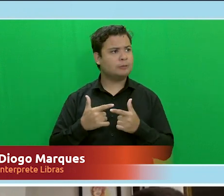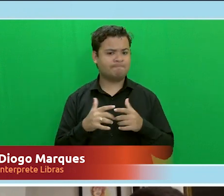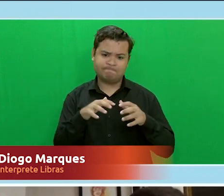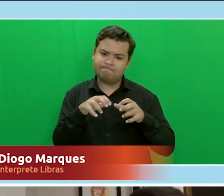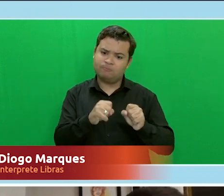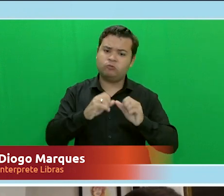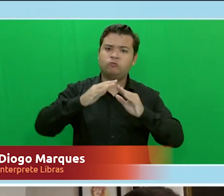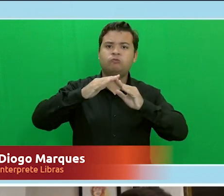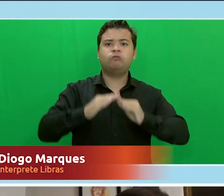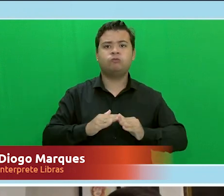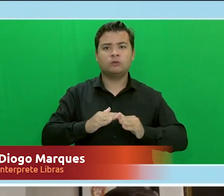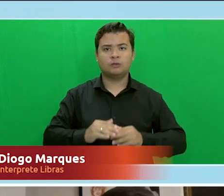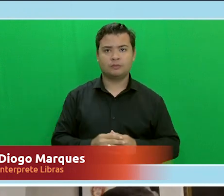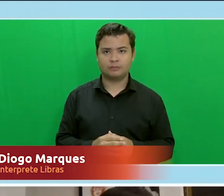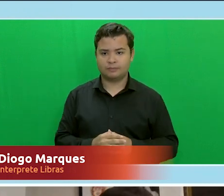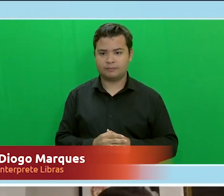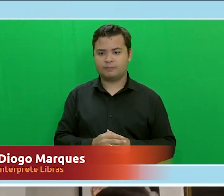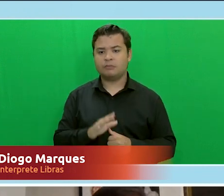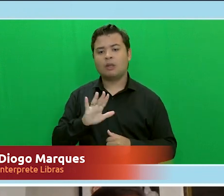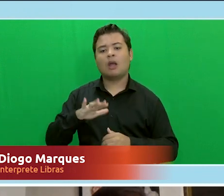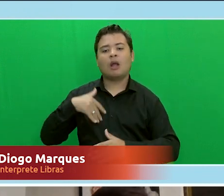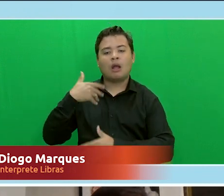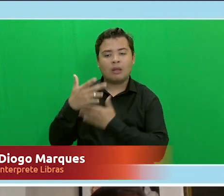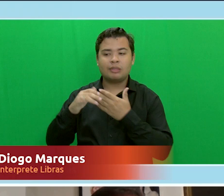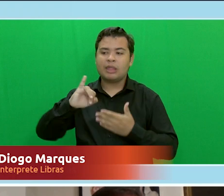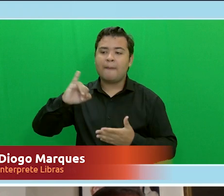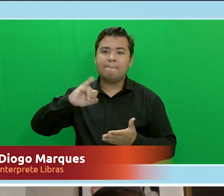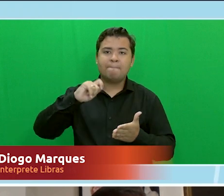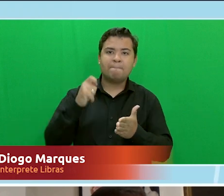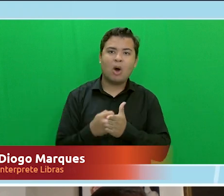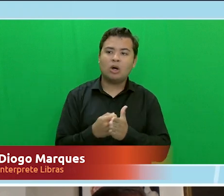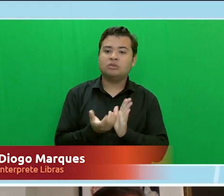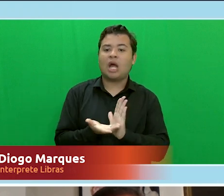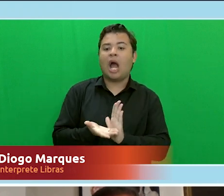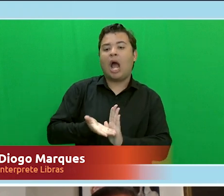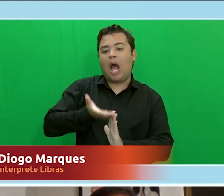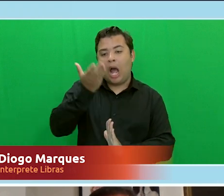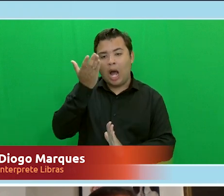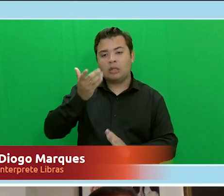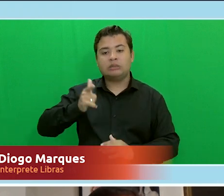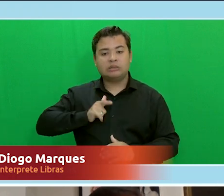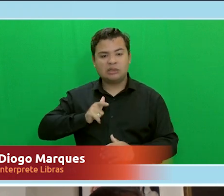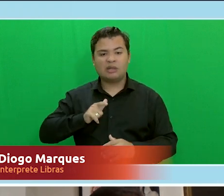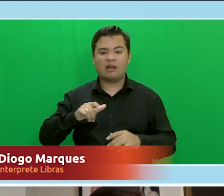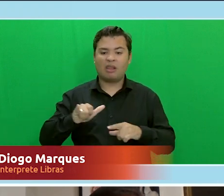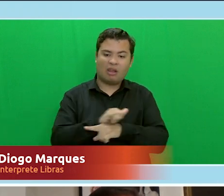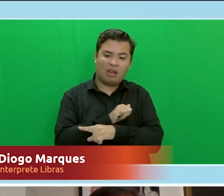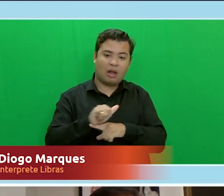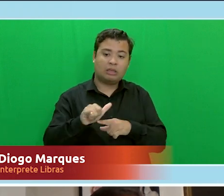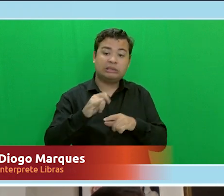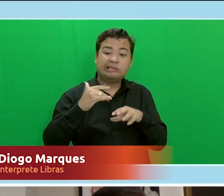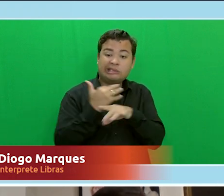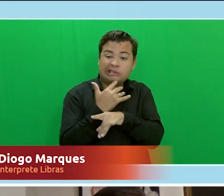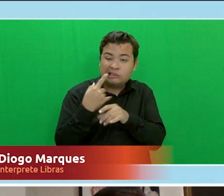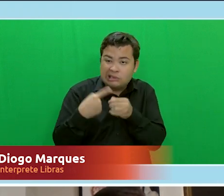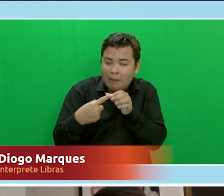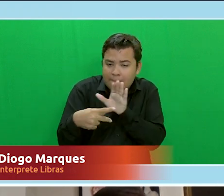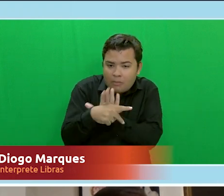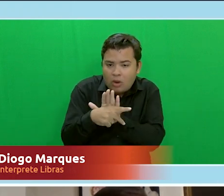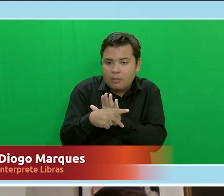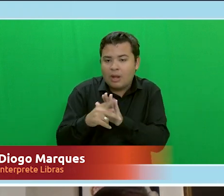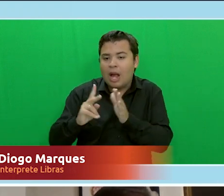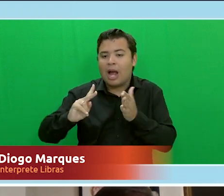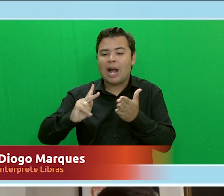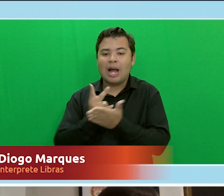ela ocupou aquele espaço. Entretanto, depois, com os impostos altos, ou seja, com a dinâmica espacial da cidade e